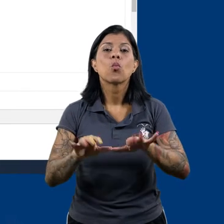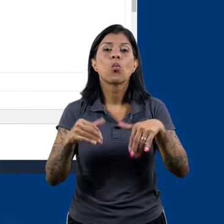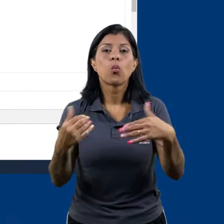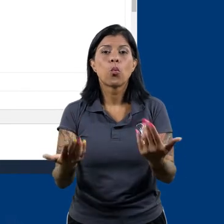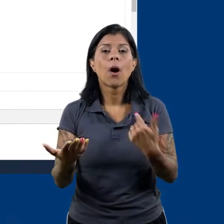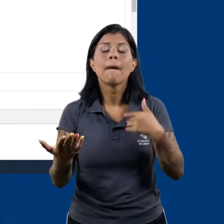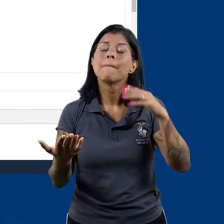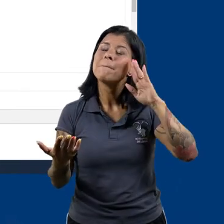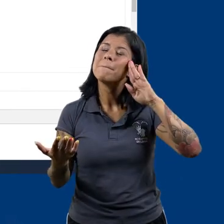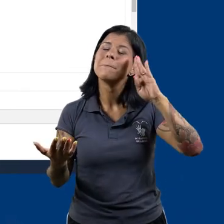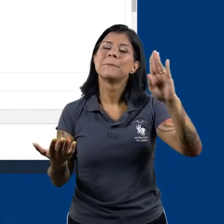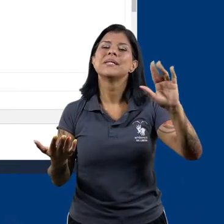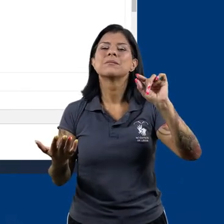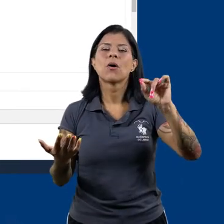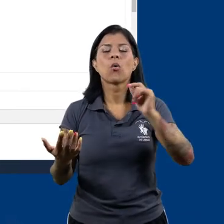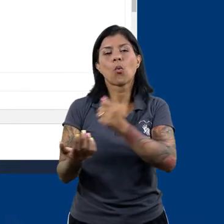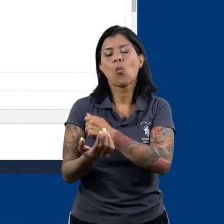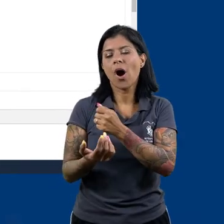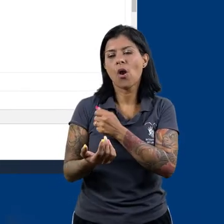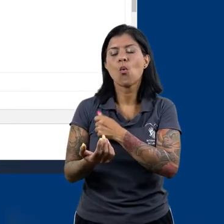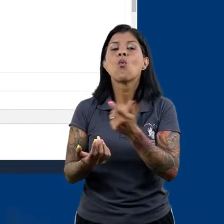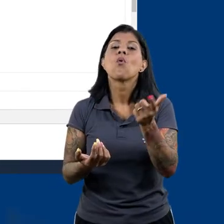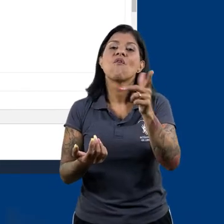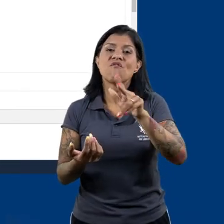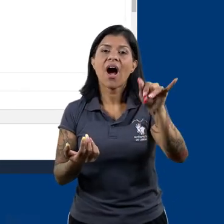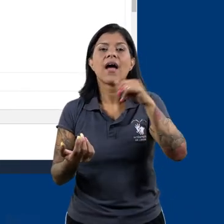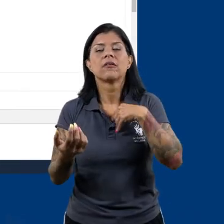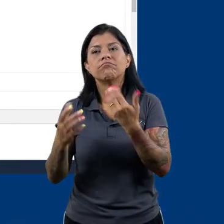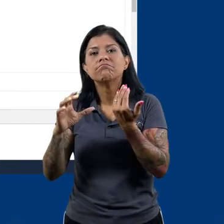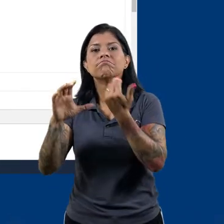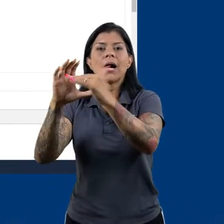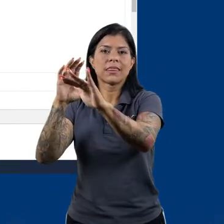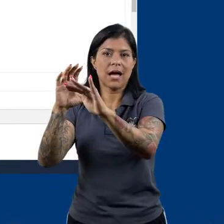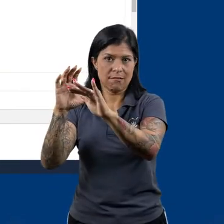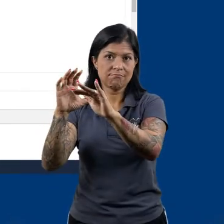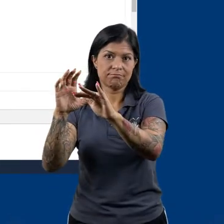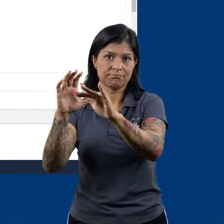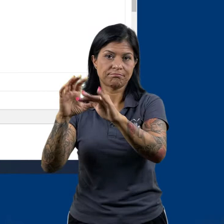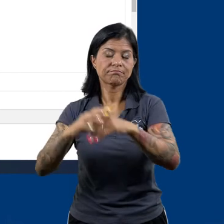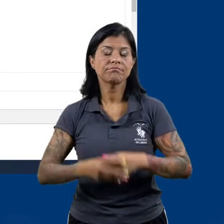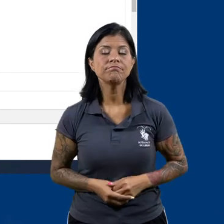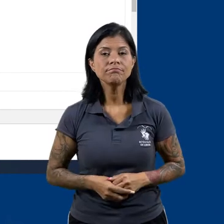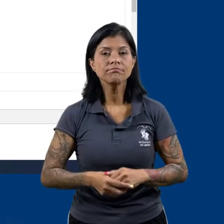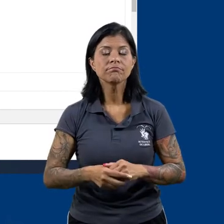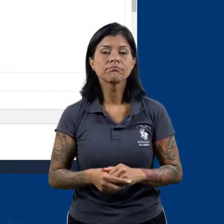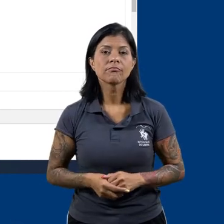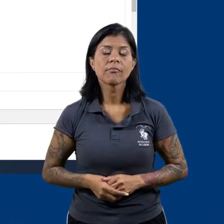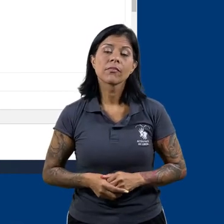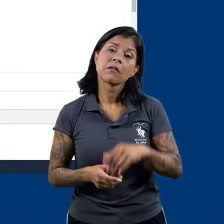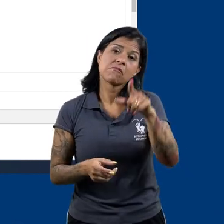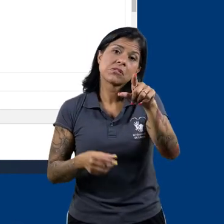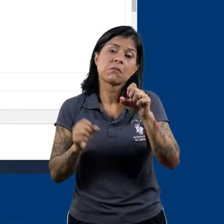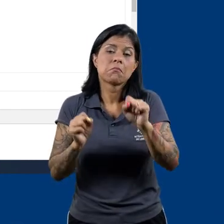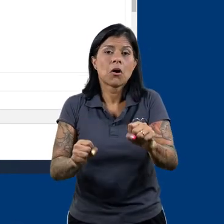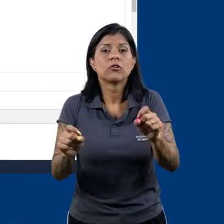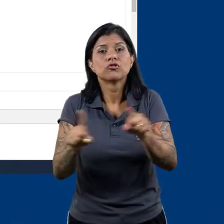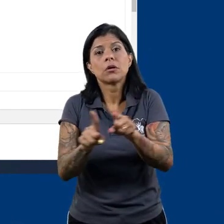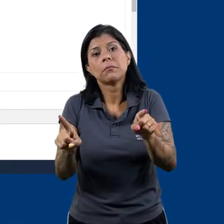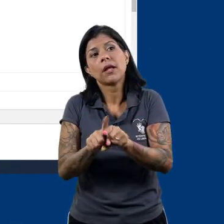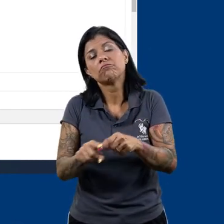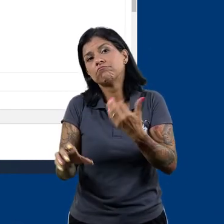determinará ou será o meio pelo qual o estudante vai enviar essa dissertação